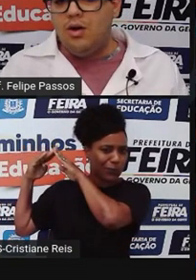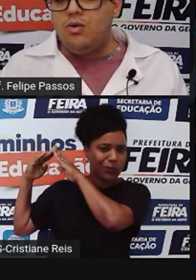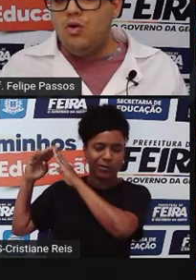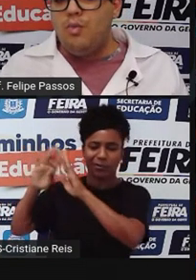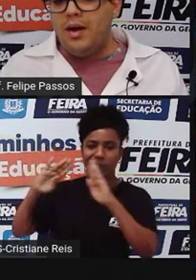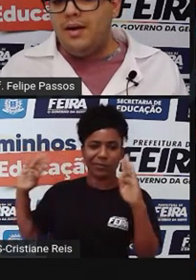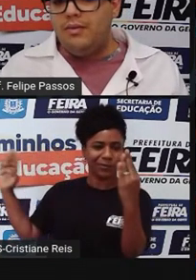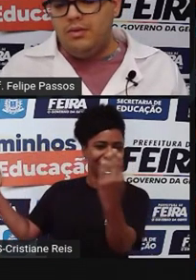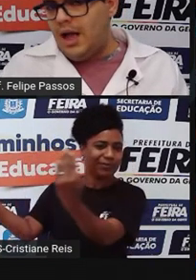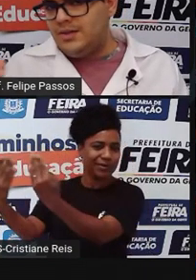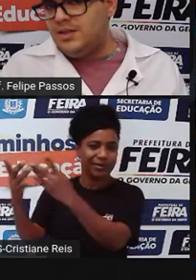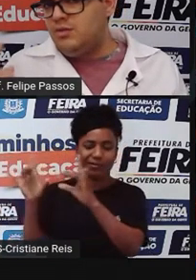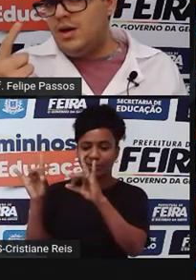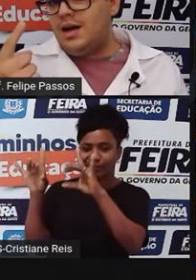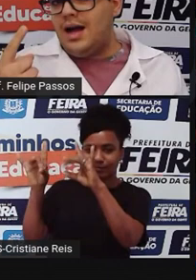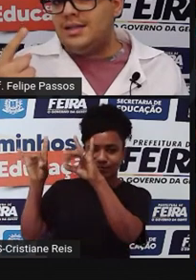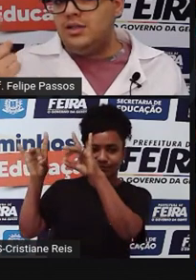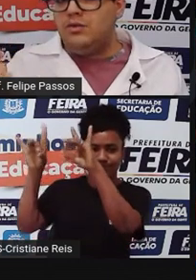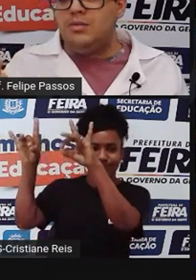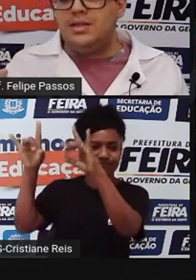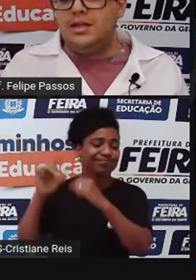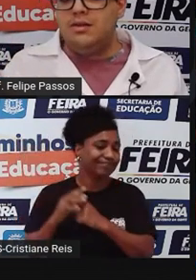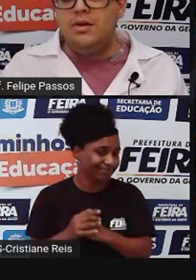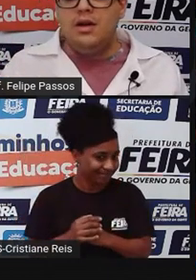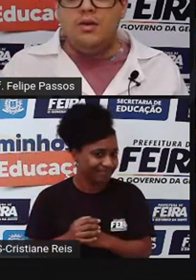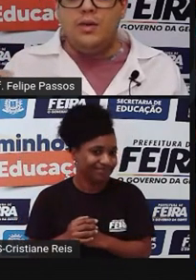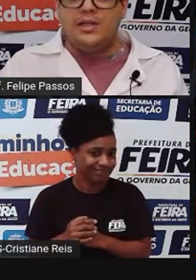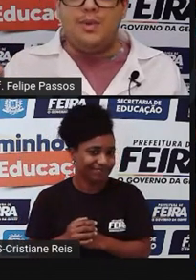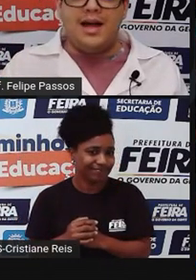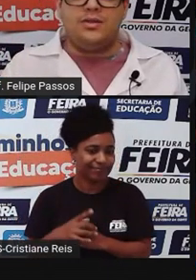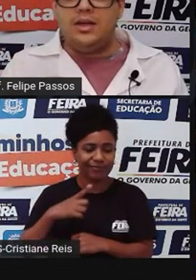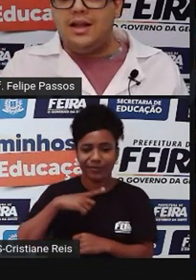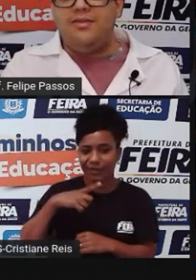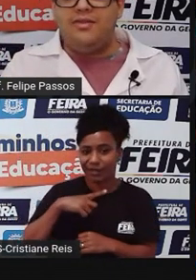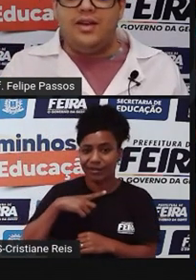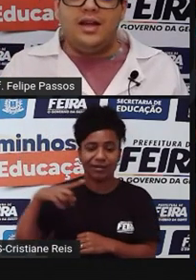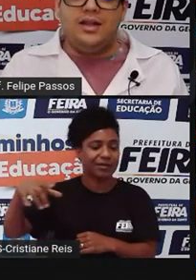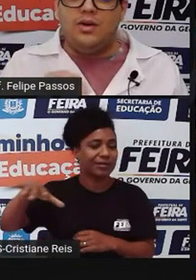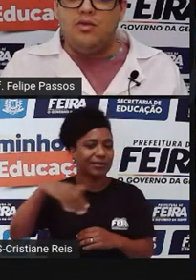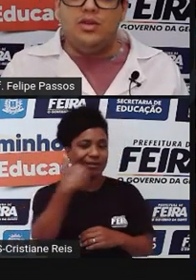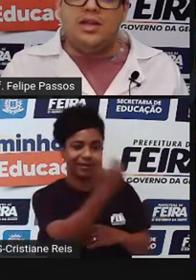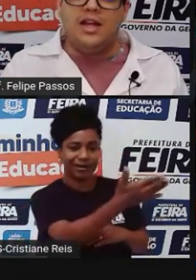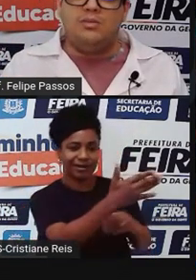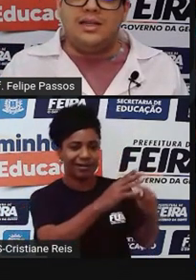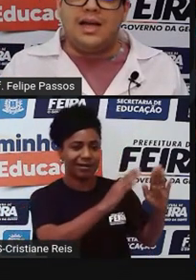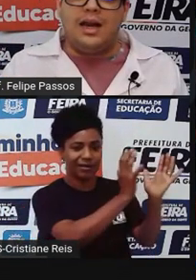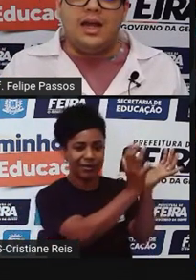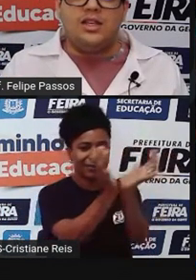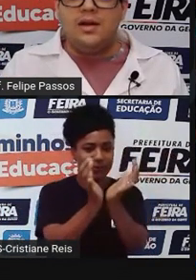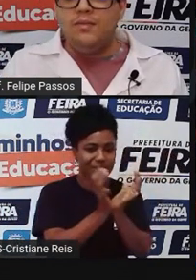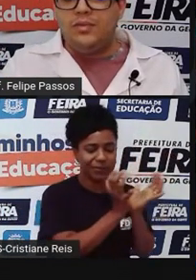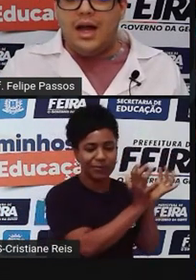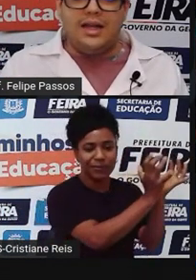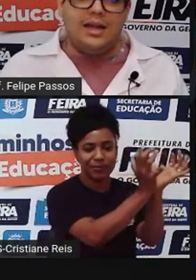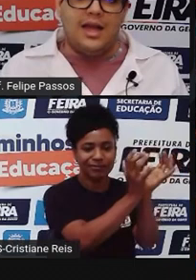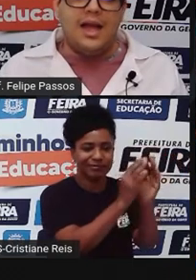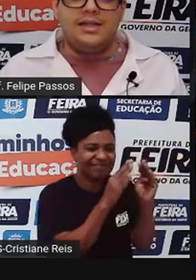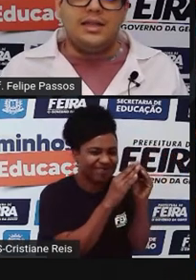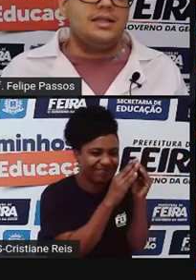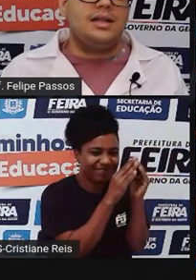que ocupa Às vezes uma casa de uma mansão o espaço que na favela na comunidade mais carente